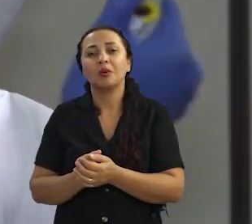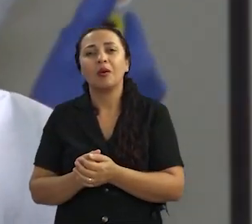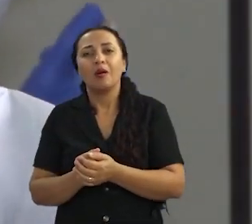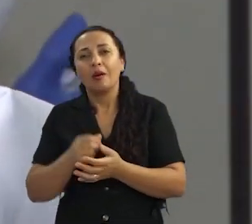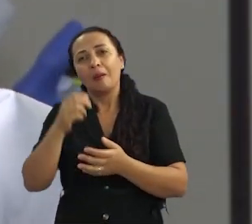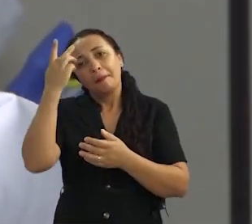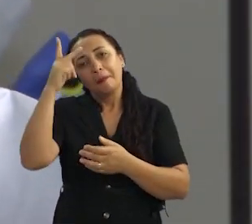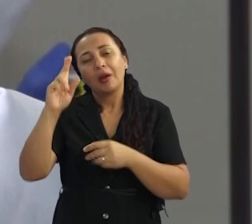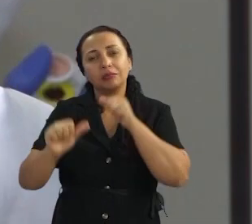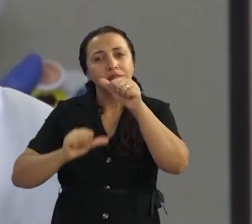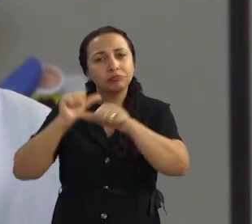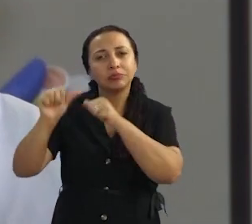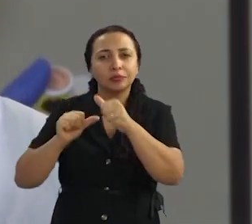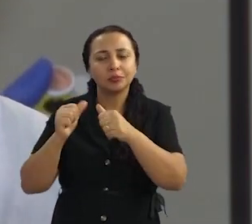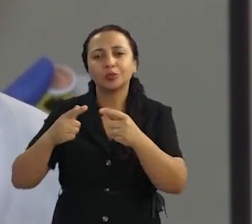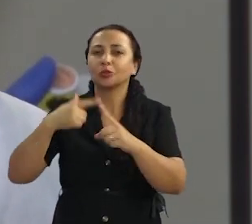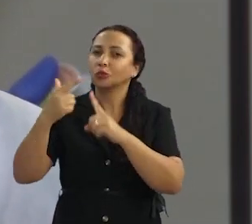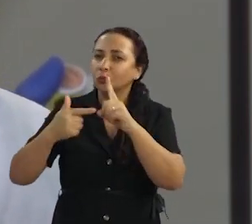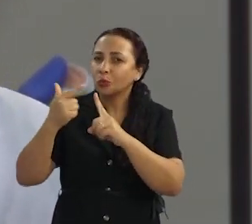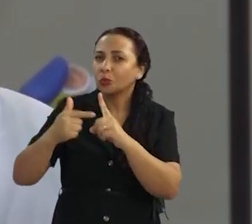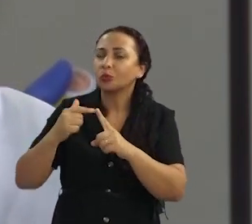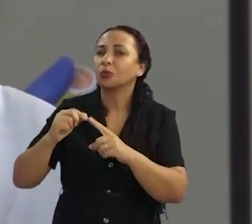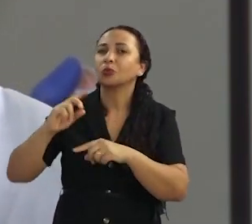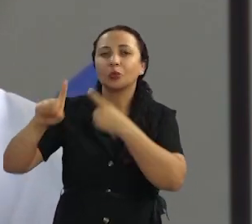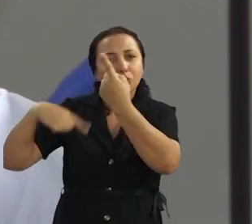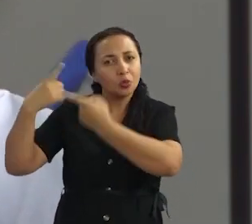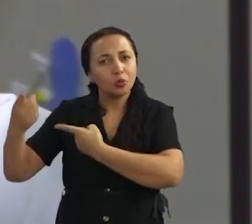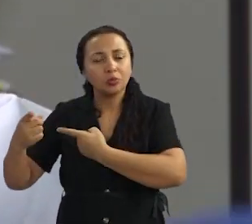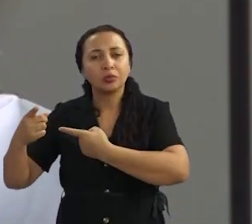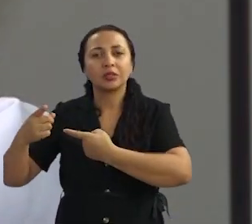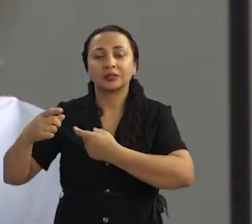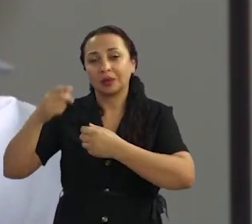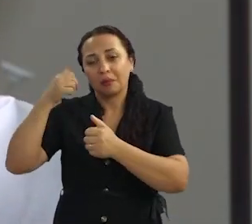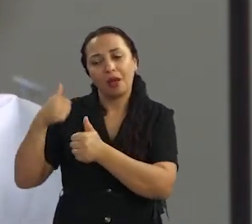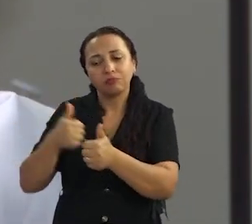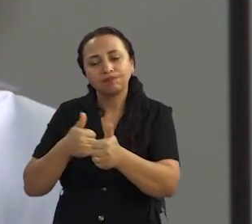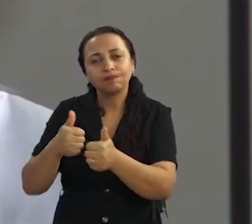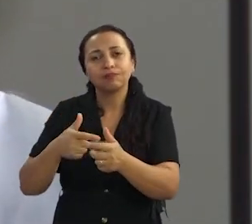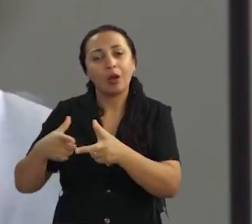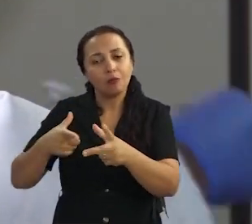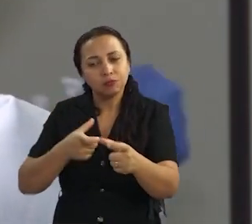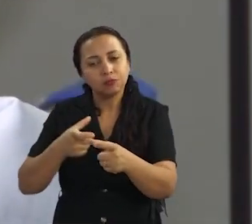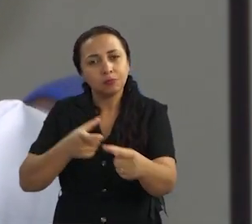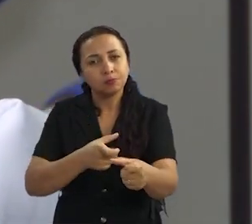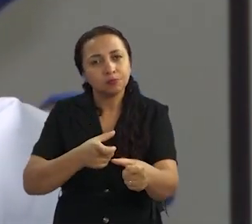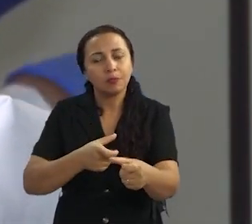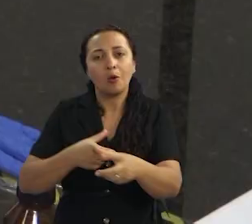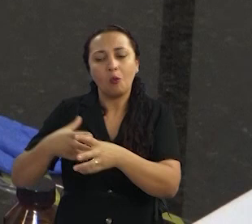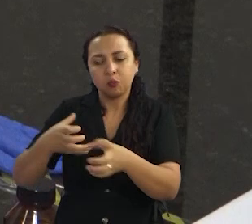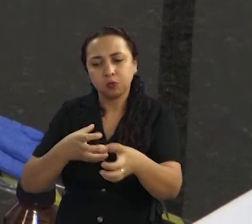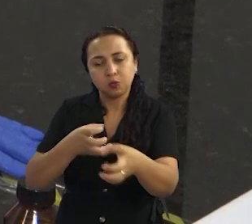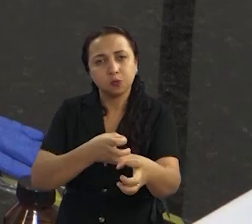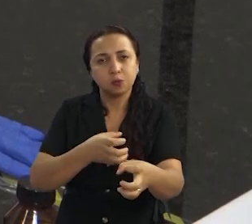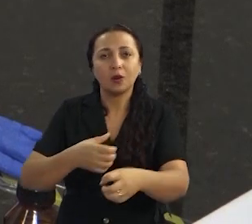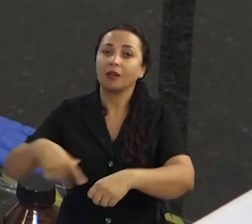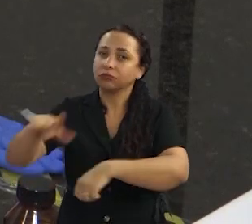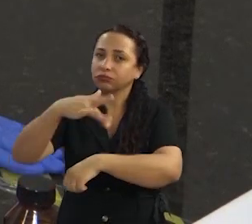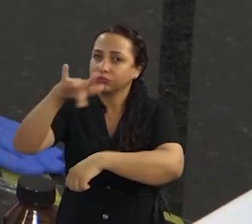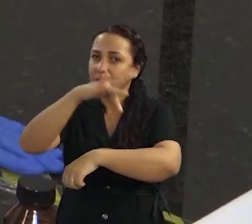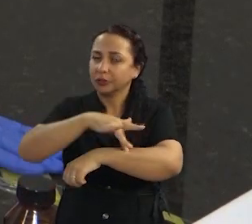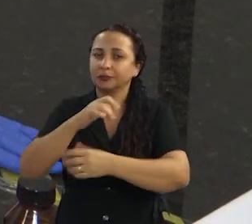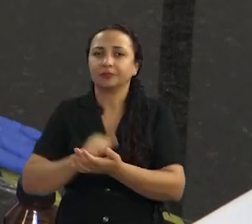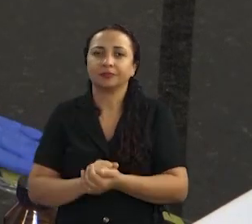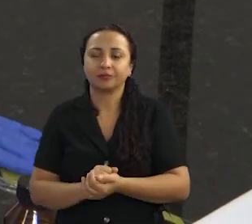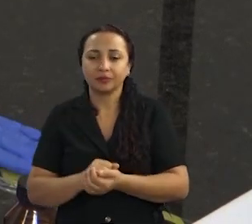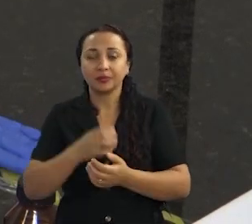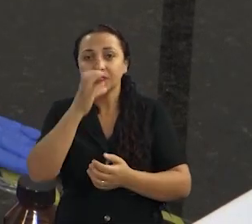uma matéria-prima para o desenvolvimento de produtos com atividade larvicida para o controle do Aedes aegypti. A gente pega a laranja, faz